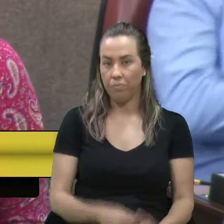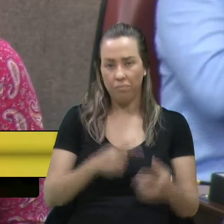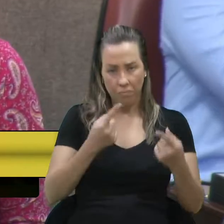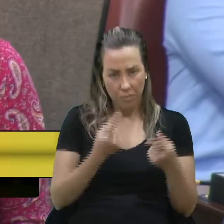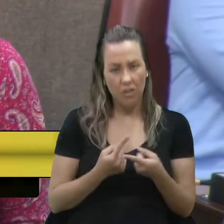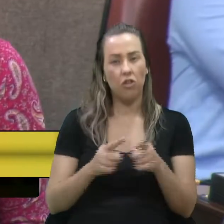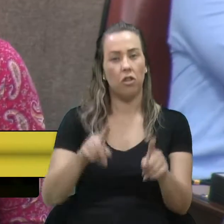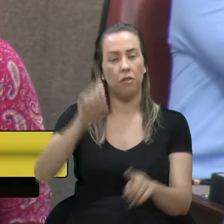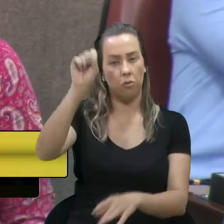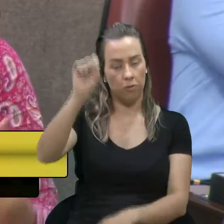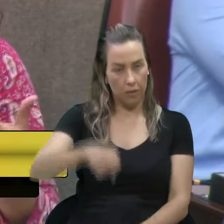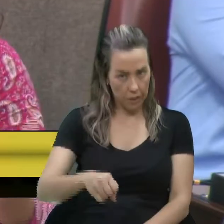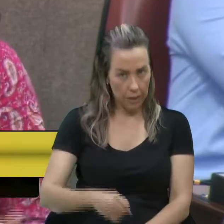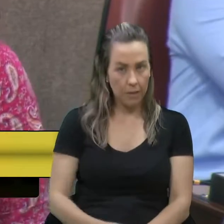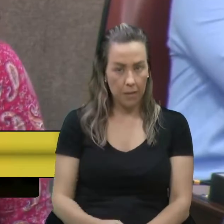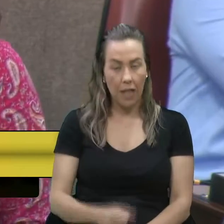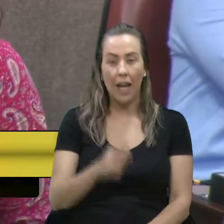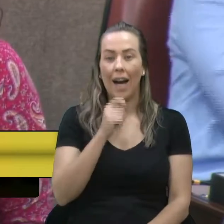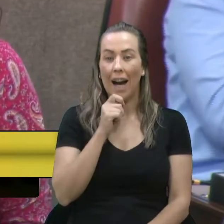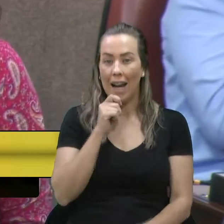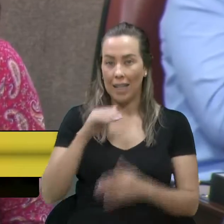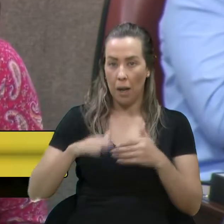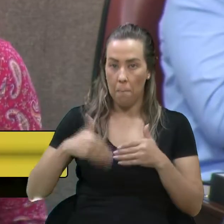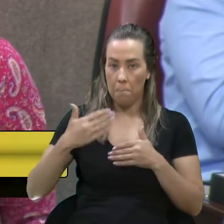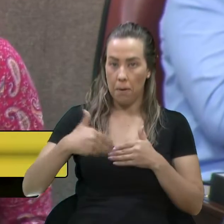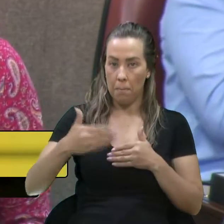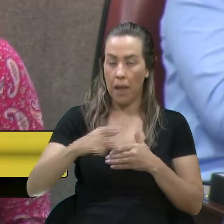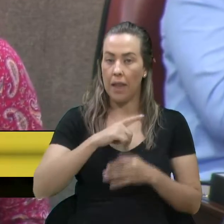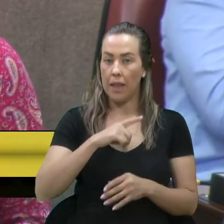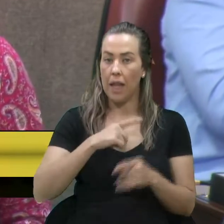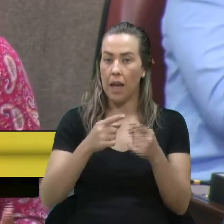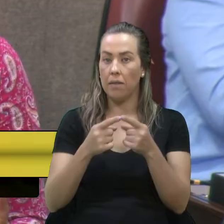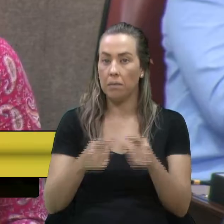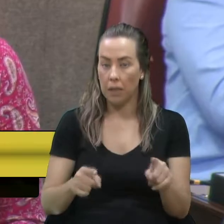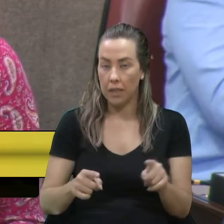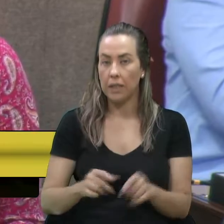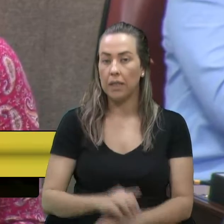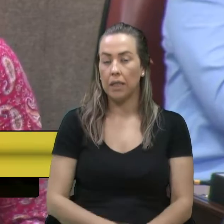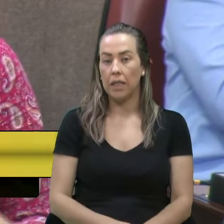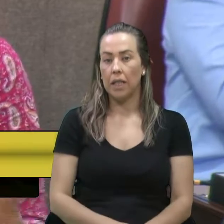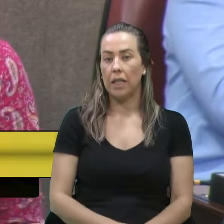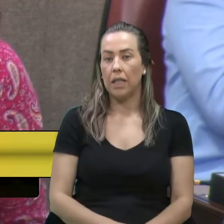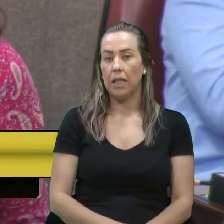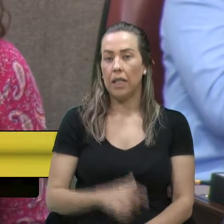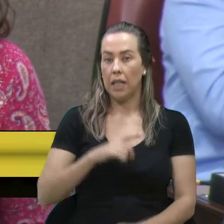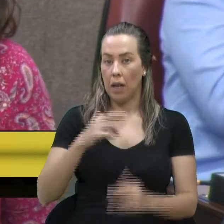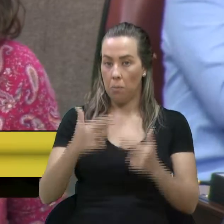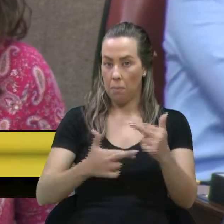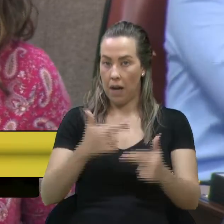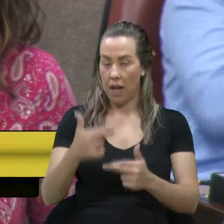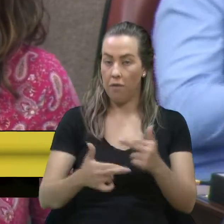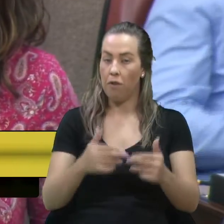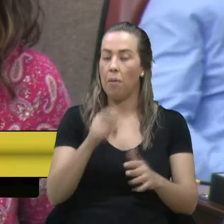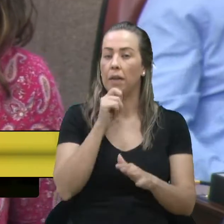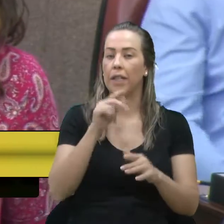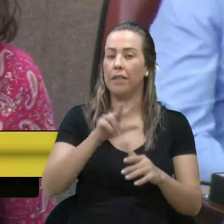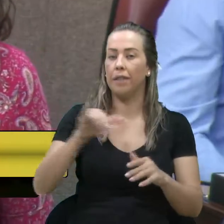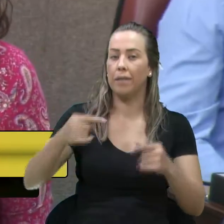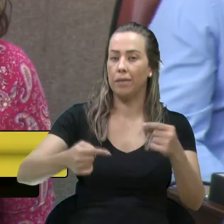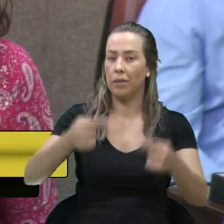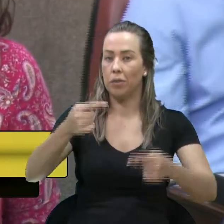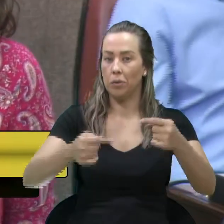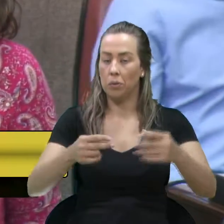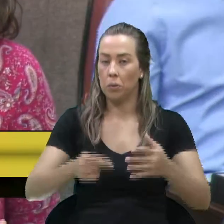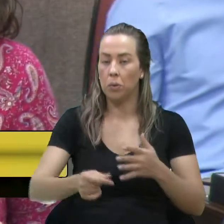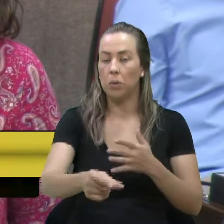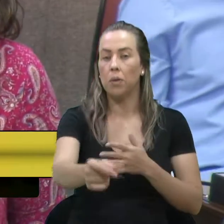desafios que a gente também ainda tem, né, porque, afinal de contas, temos aí uma reforma sendo discutida e que, por